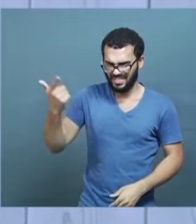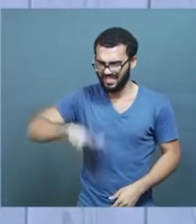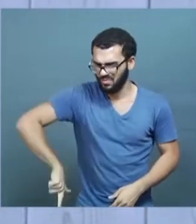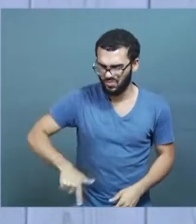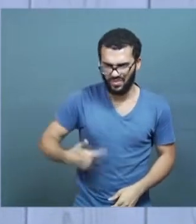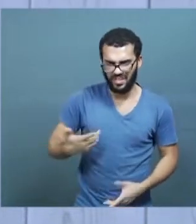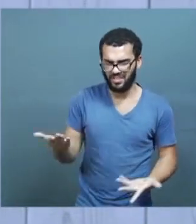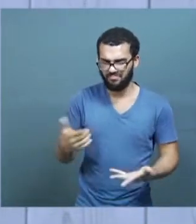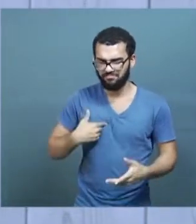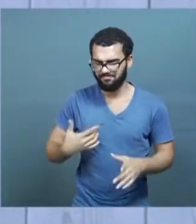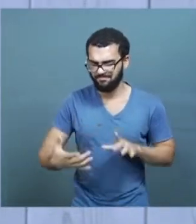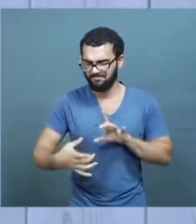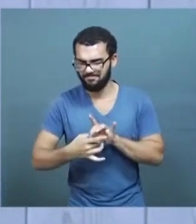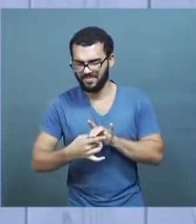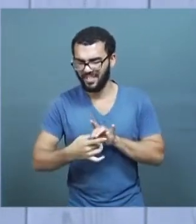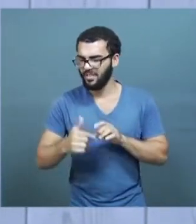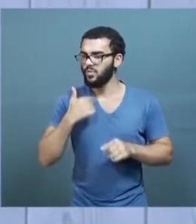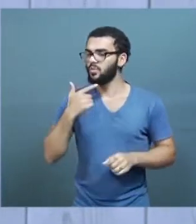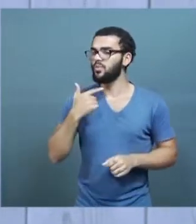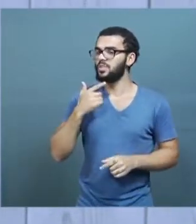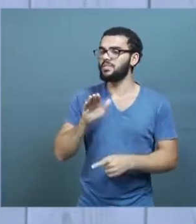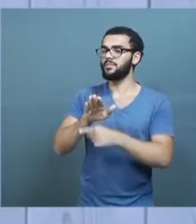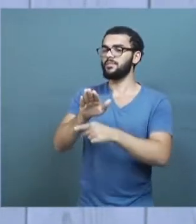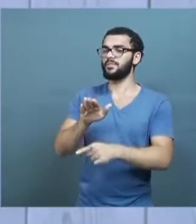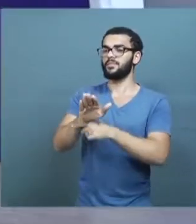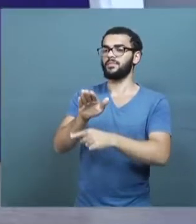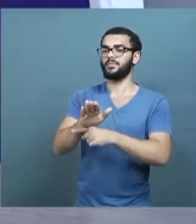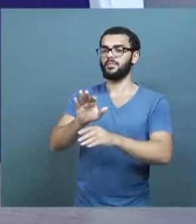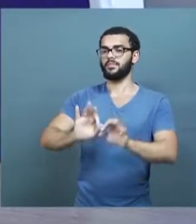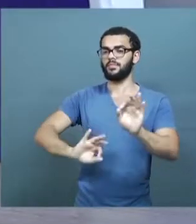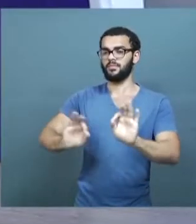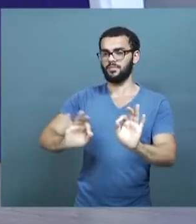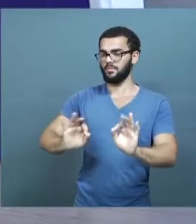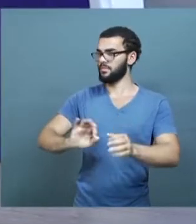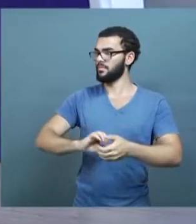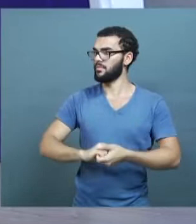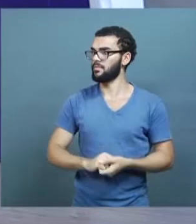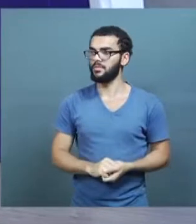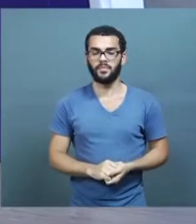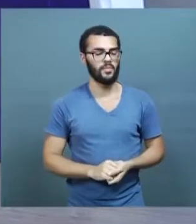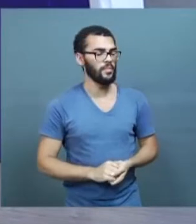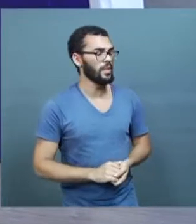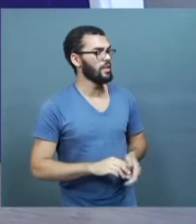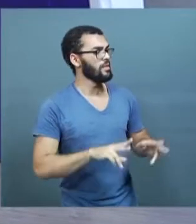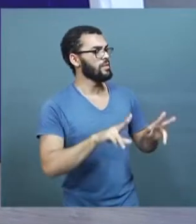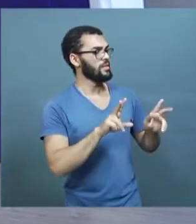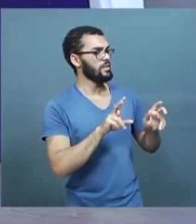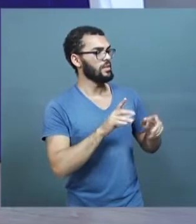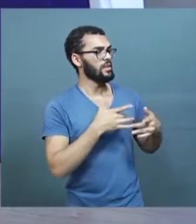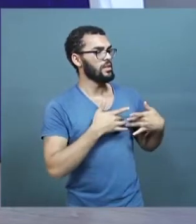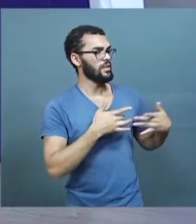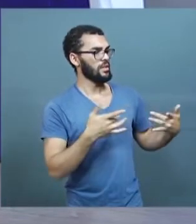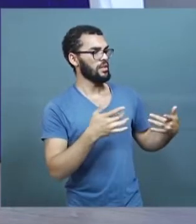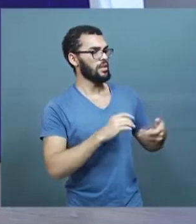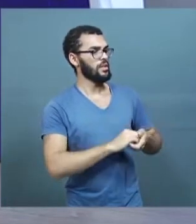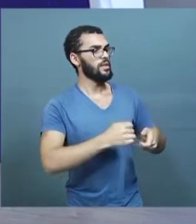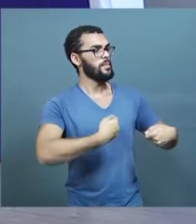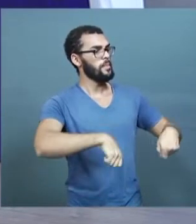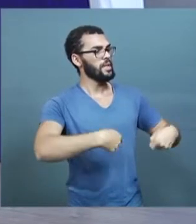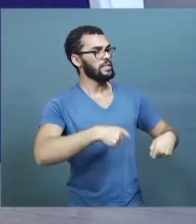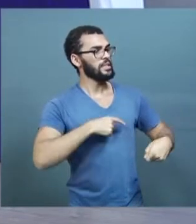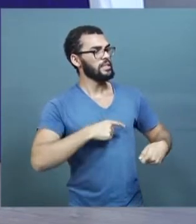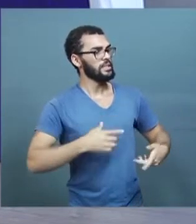poder ajudar aquela pessoa de fato nas suas necessidades. E quando se fala de solidariedade, é preciso também